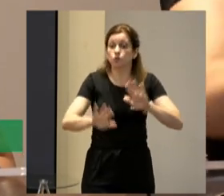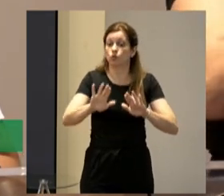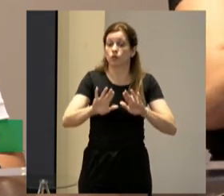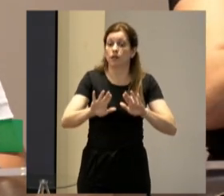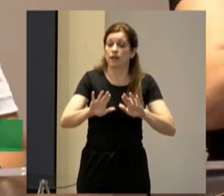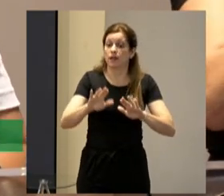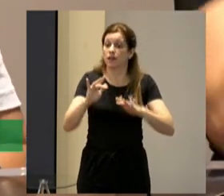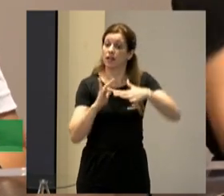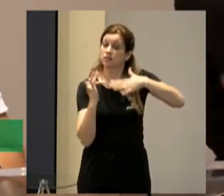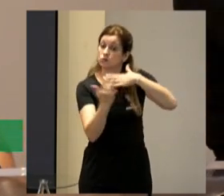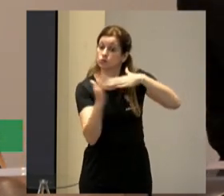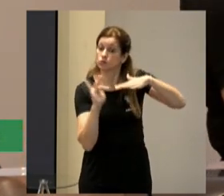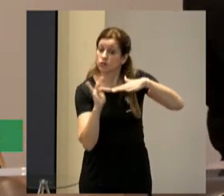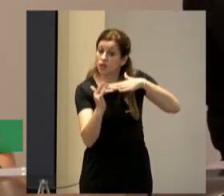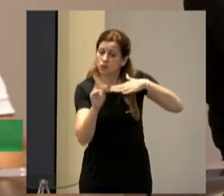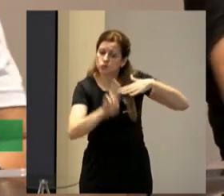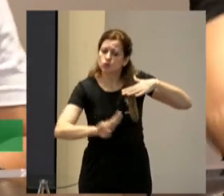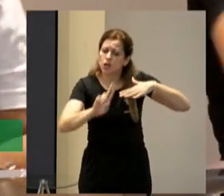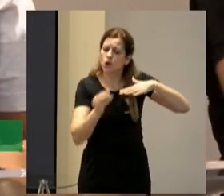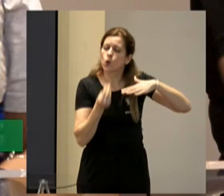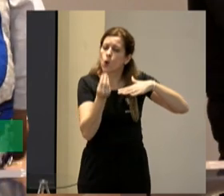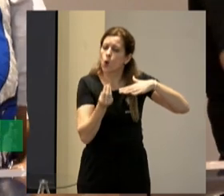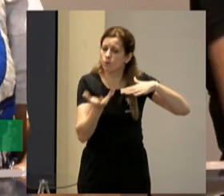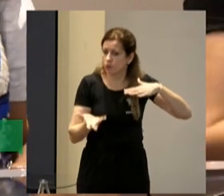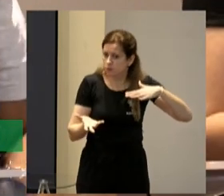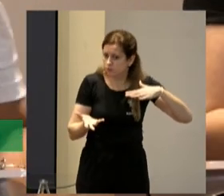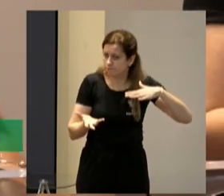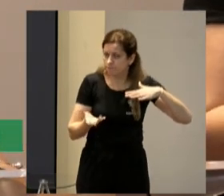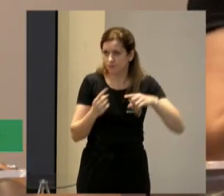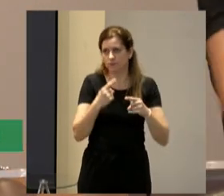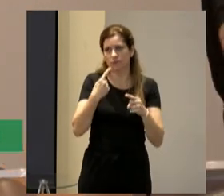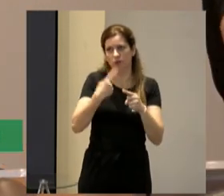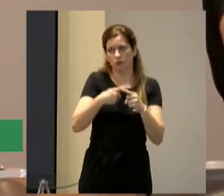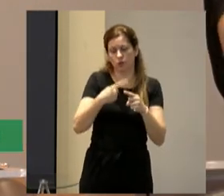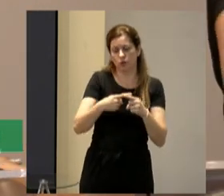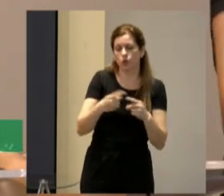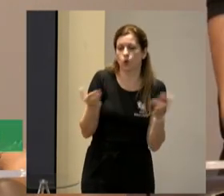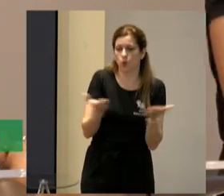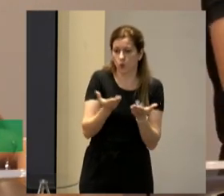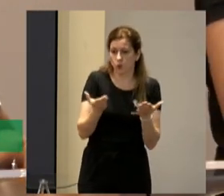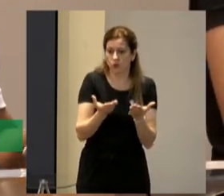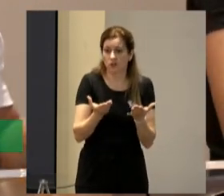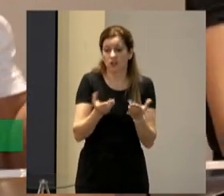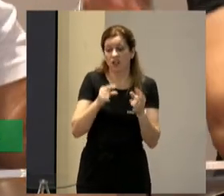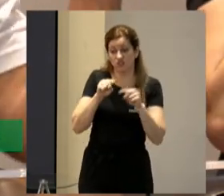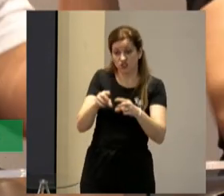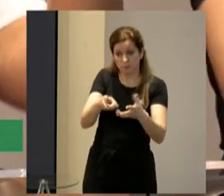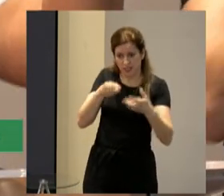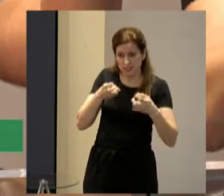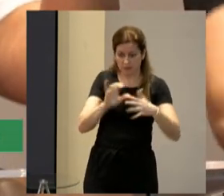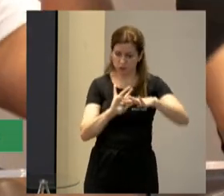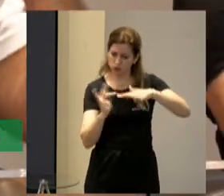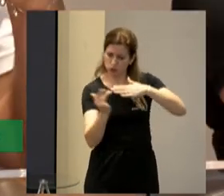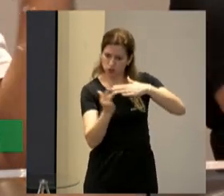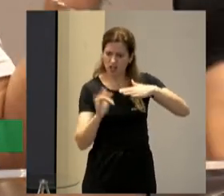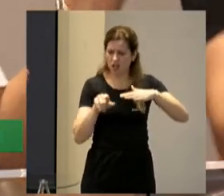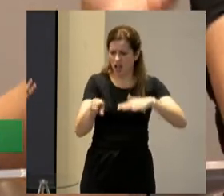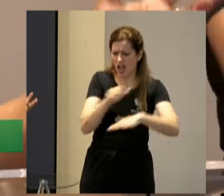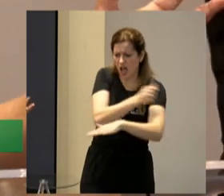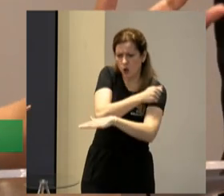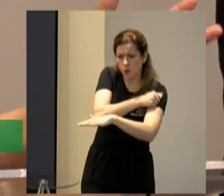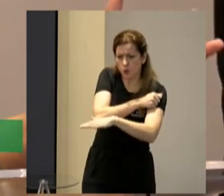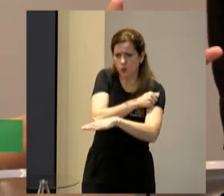tem visto hoje, eventos de estudantes no Brasil, chamando alunos de macaco, chamando não sei o quê, e